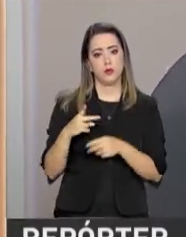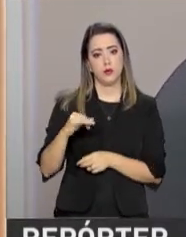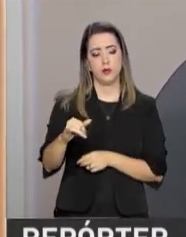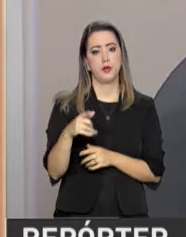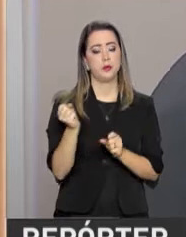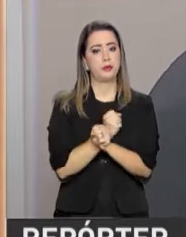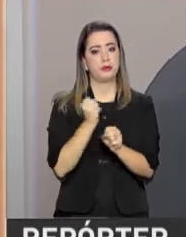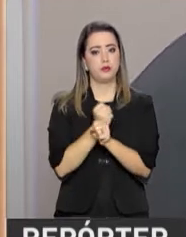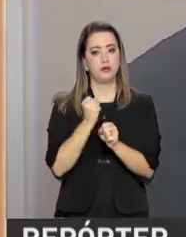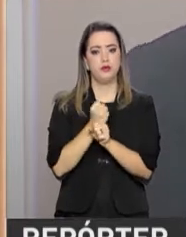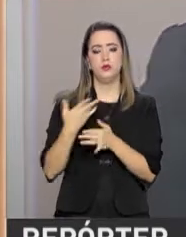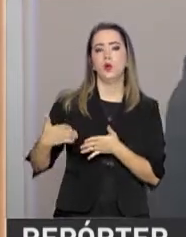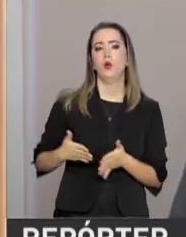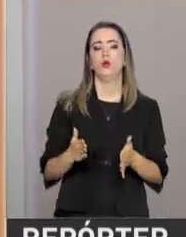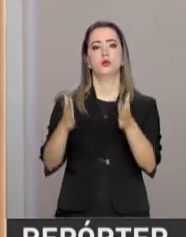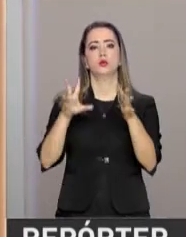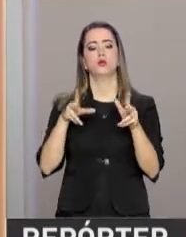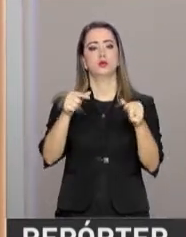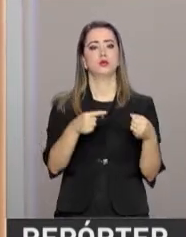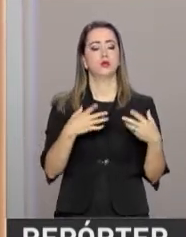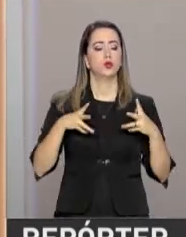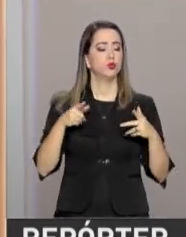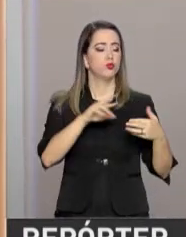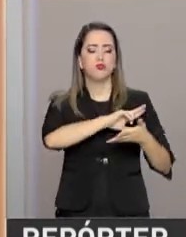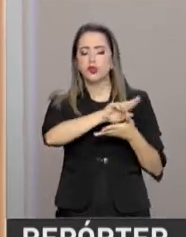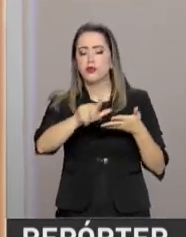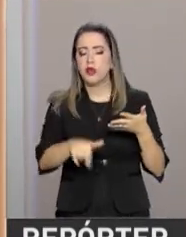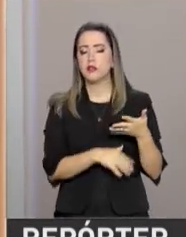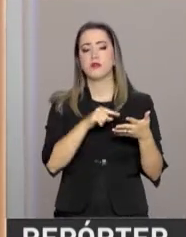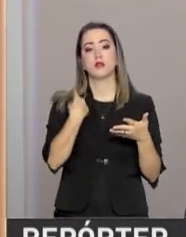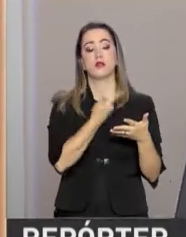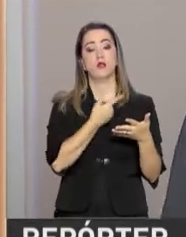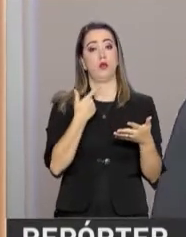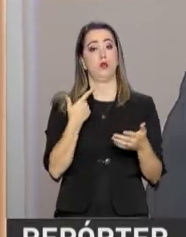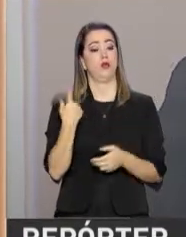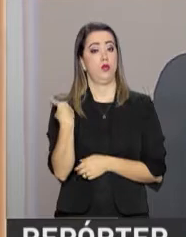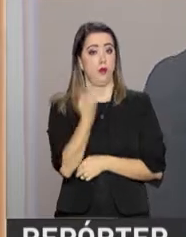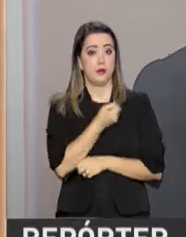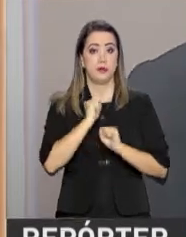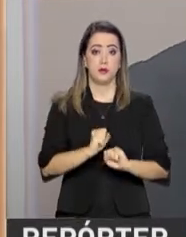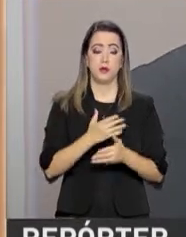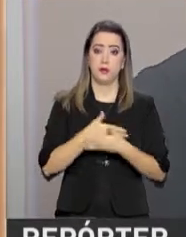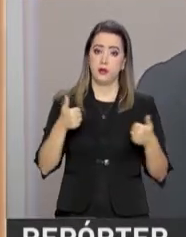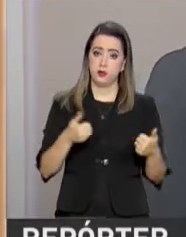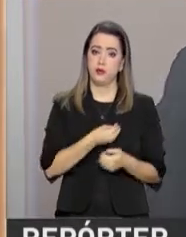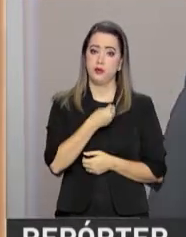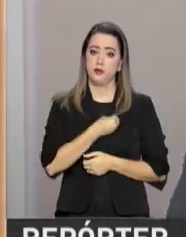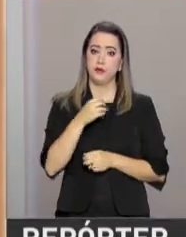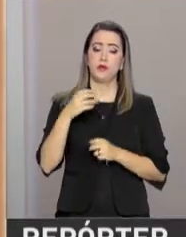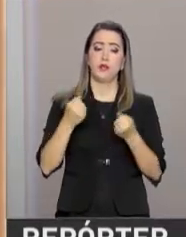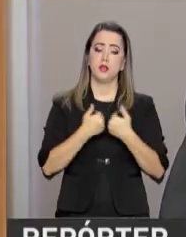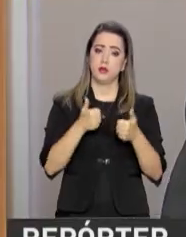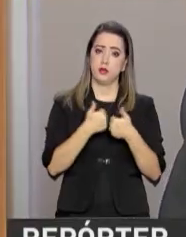obras viárias urbanas de todo gênero de todo modo para que nós consigamos melhorar a qualidade do transporte público